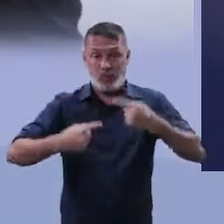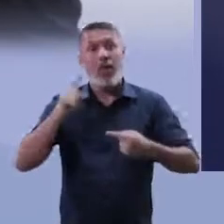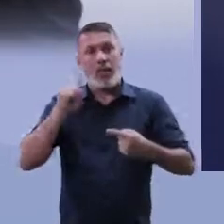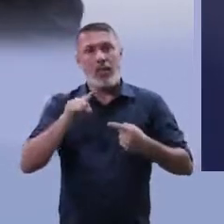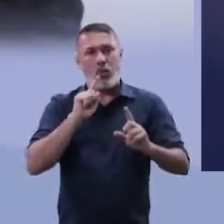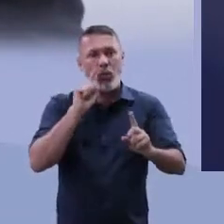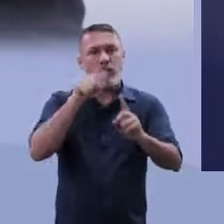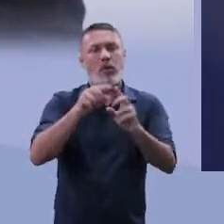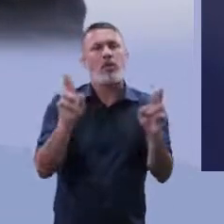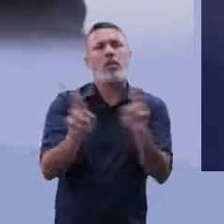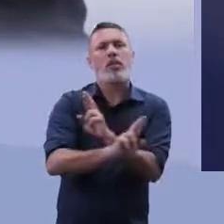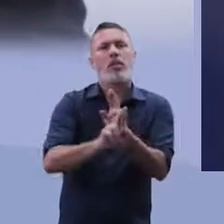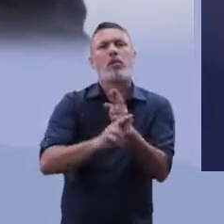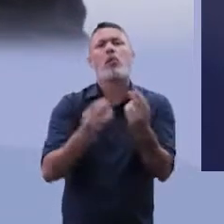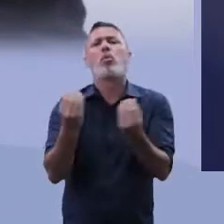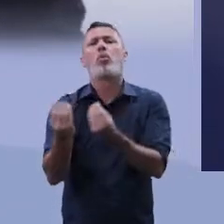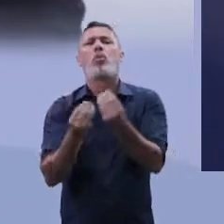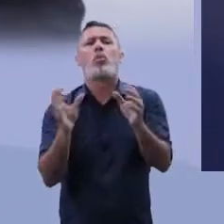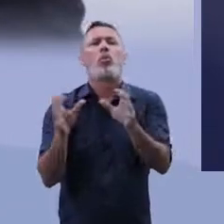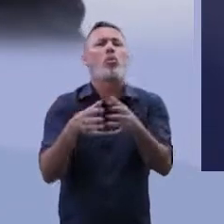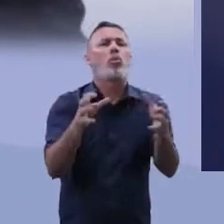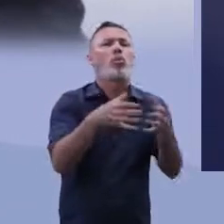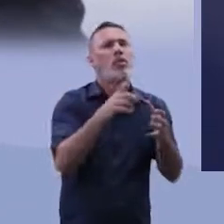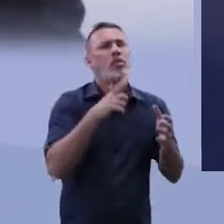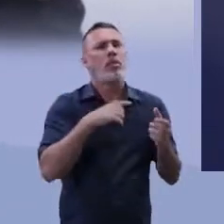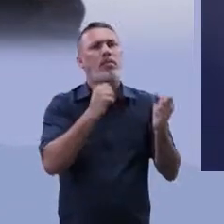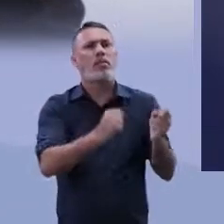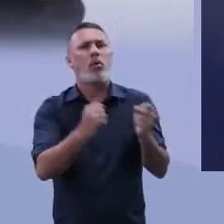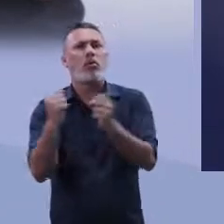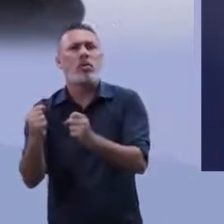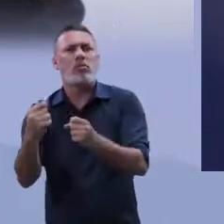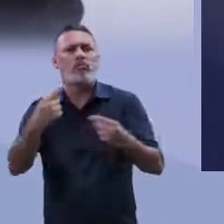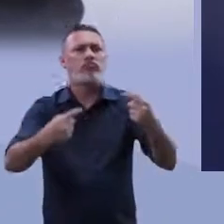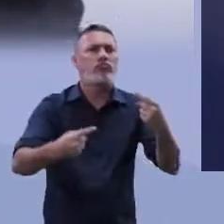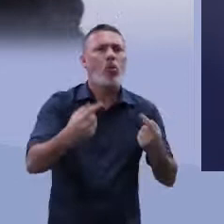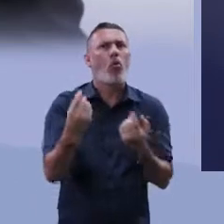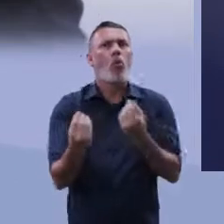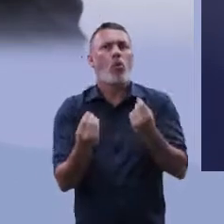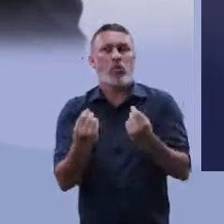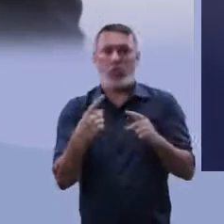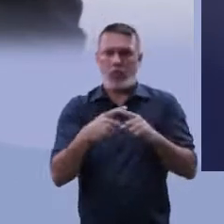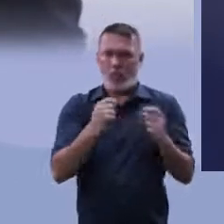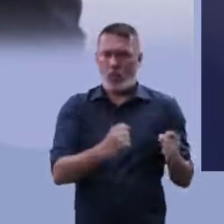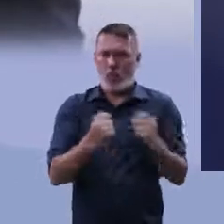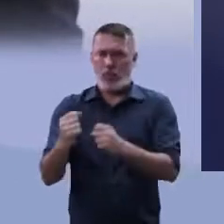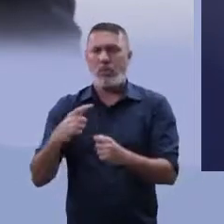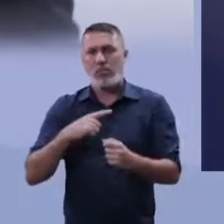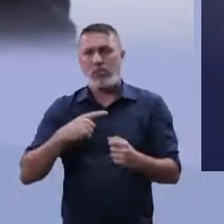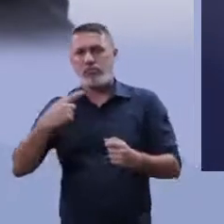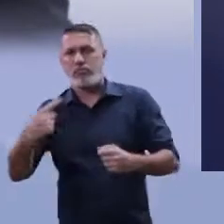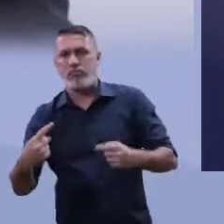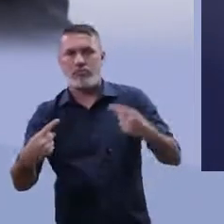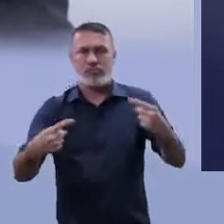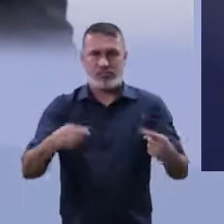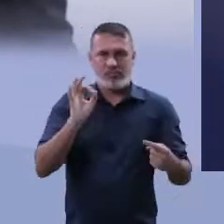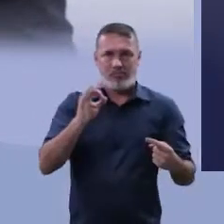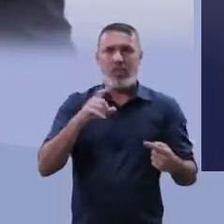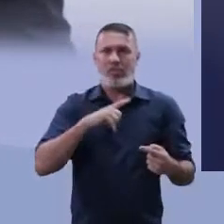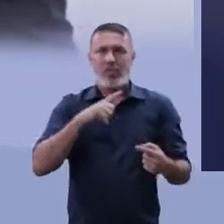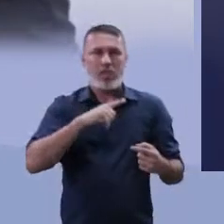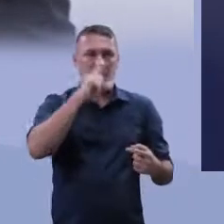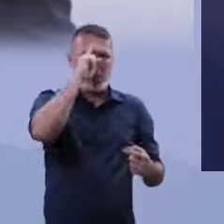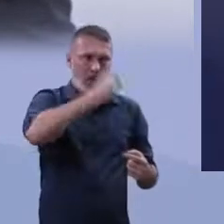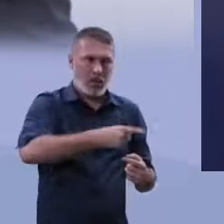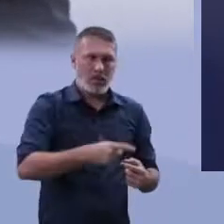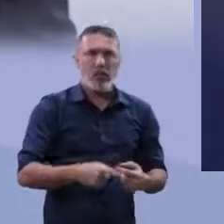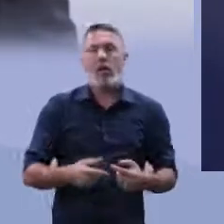objetivo as relações que se constroem na sociedade, as relações de poder, né? Porque o poder ele tem dois lados, ou seja, o de quem